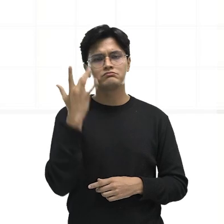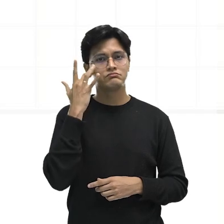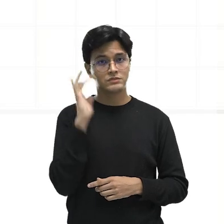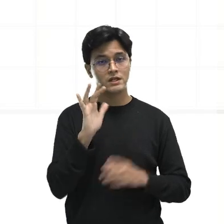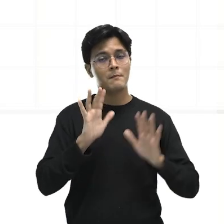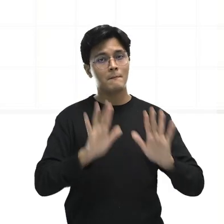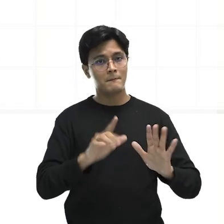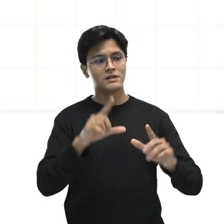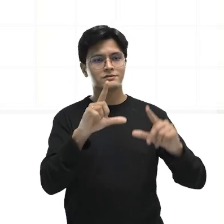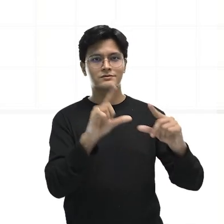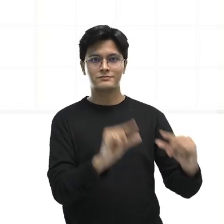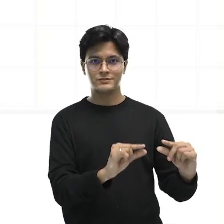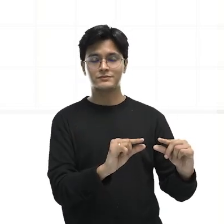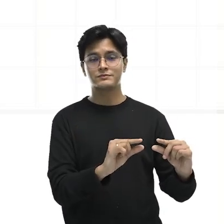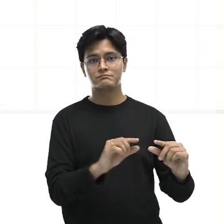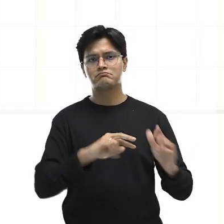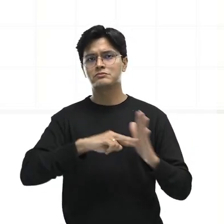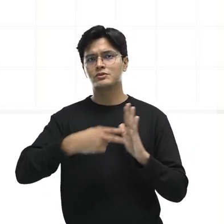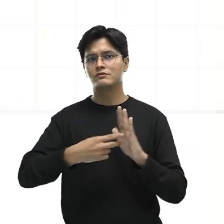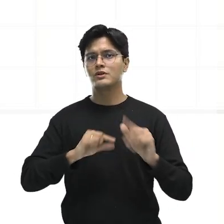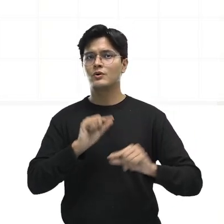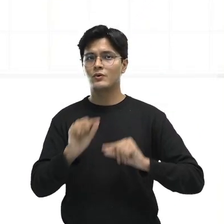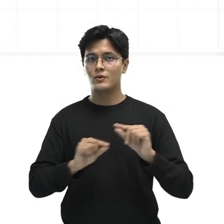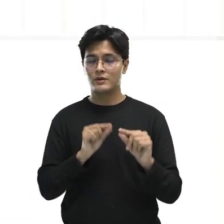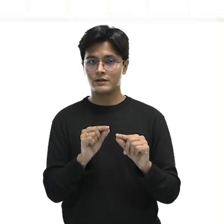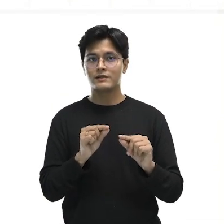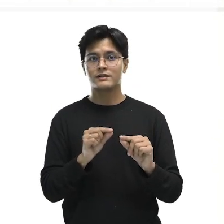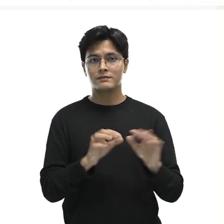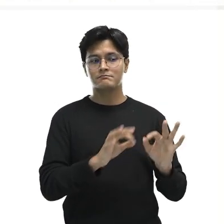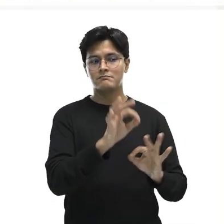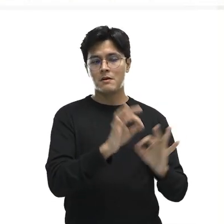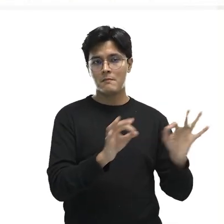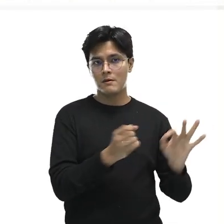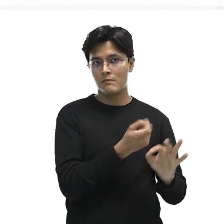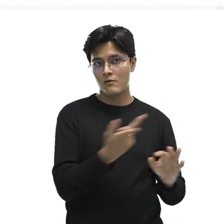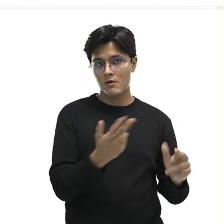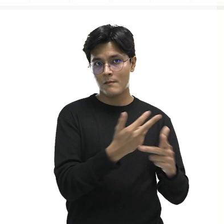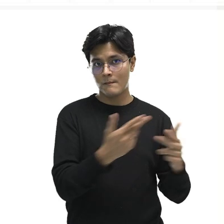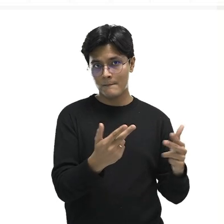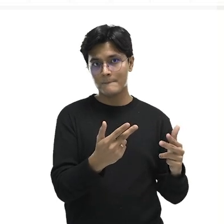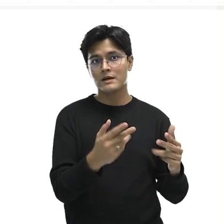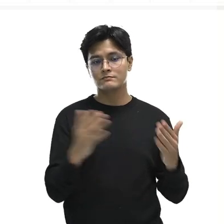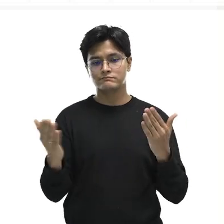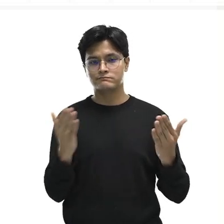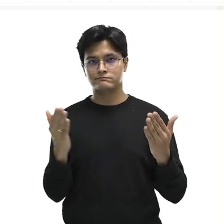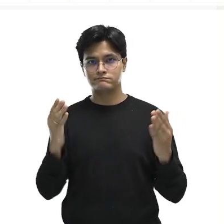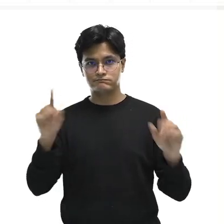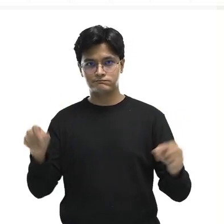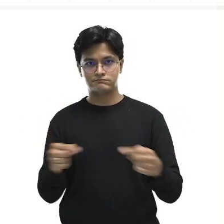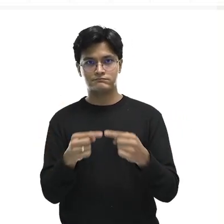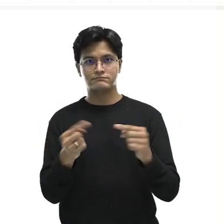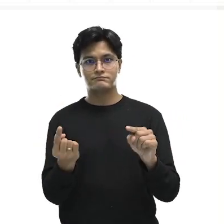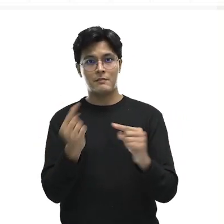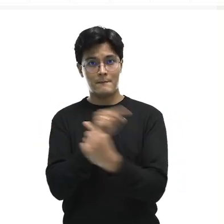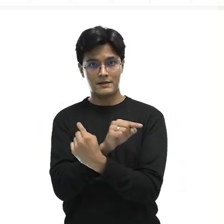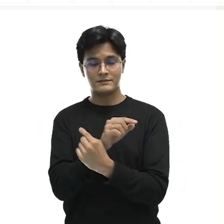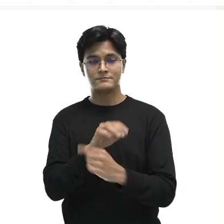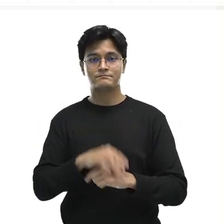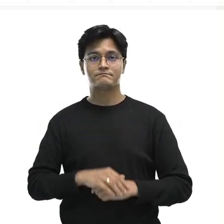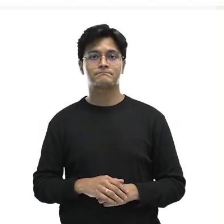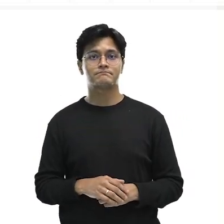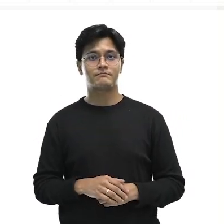diminuir, tá? Ou seja, as grandezas são inversamente proporcionais. Então vamos lá fazer a